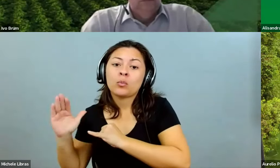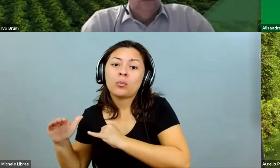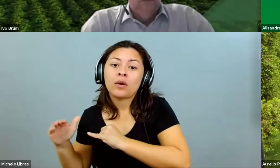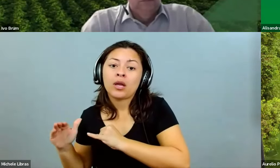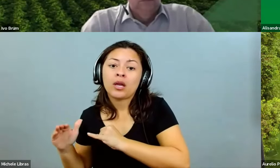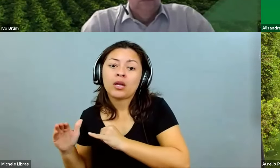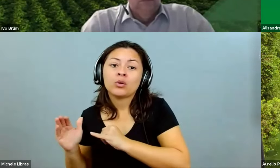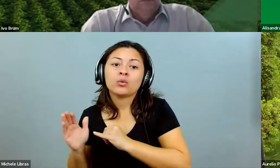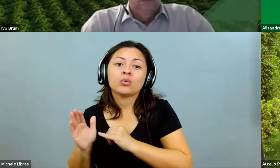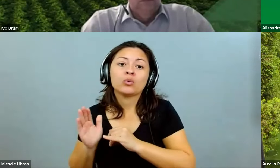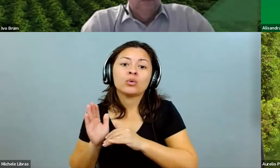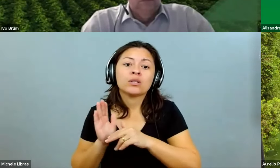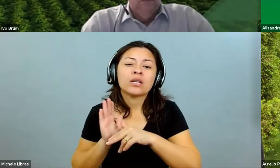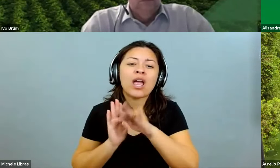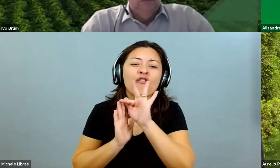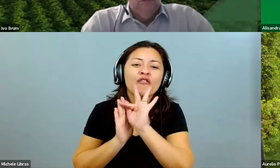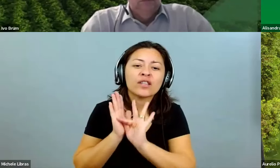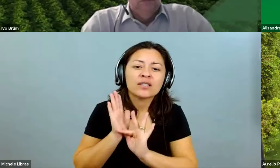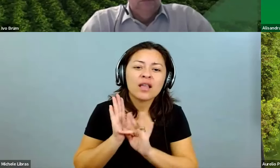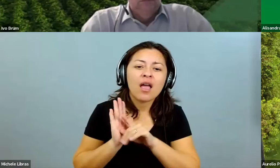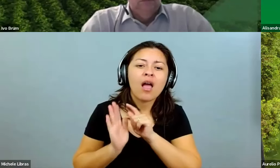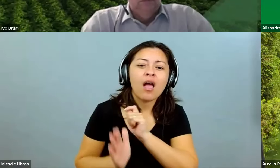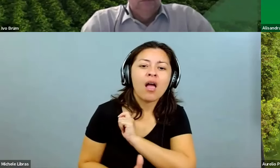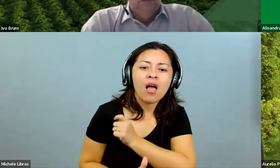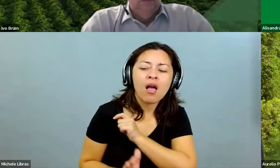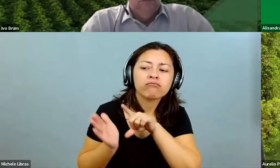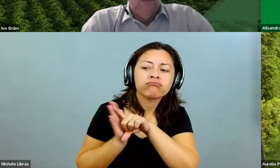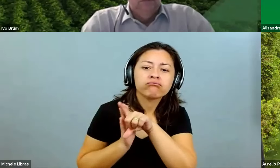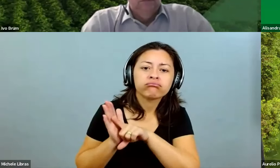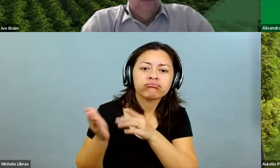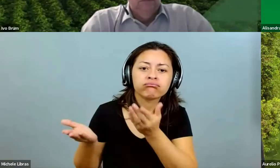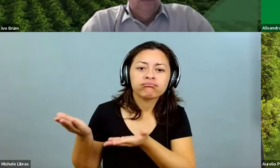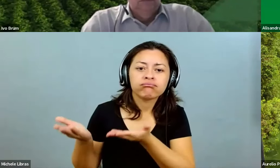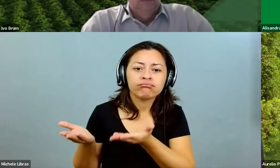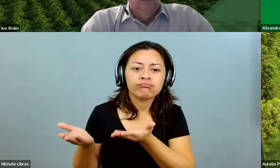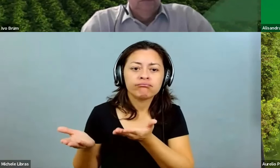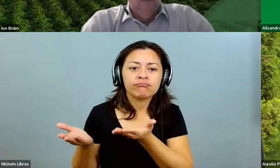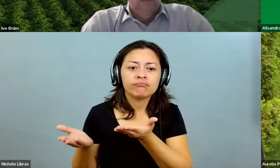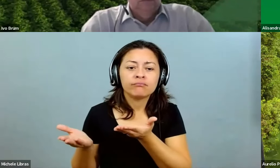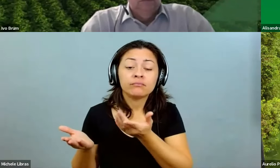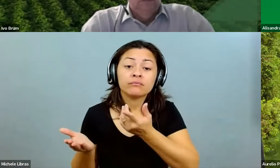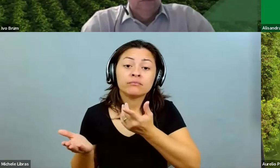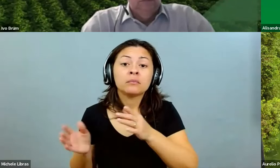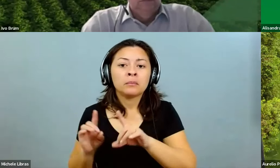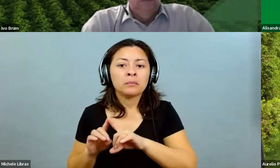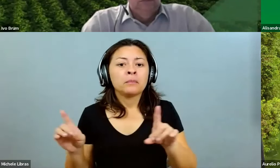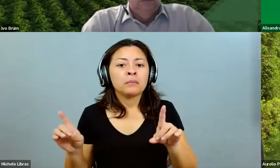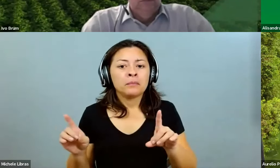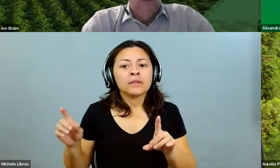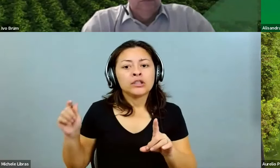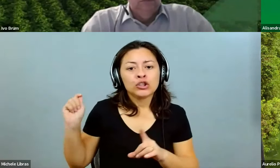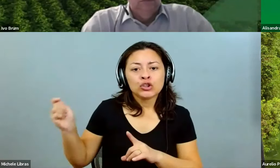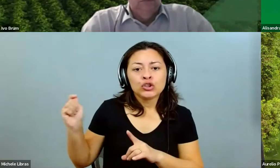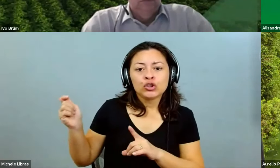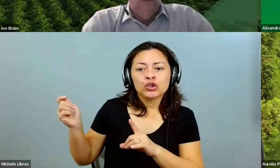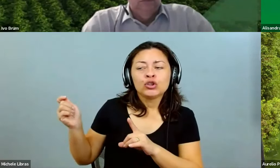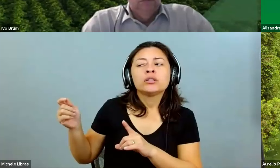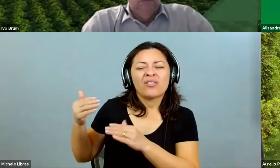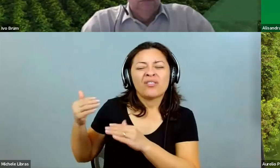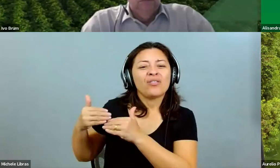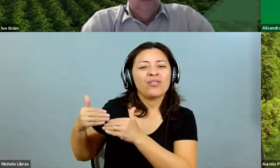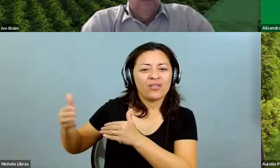do governo né e mas novamente o cenário com milei É um cenário de que a Argentina fica mais forte um